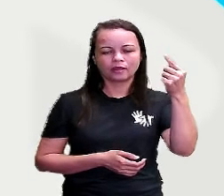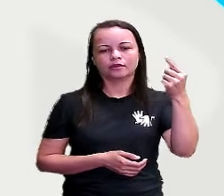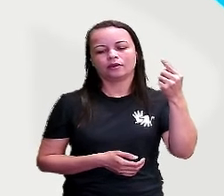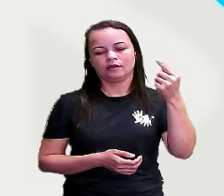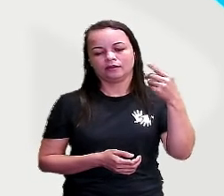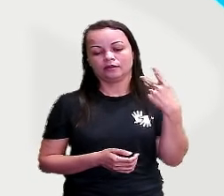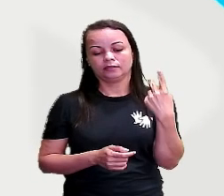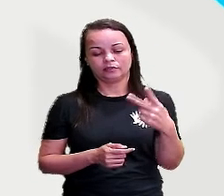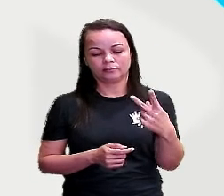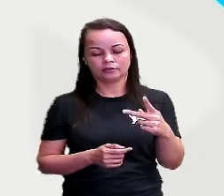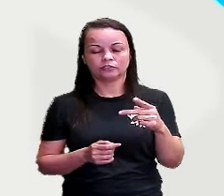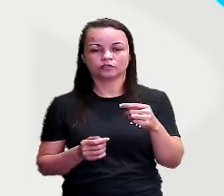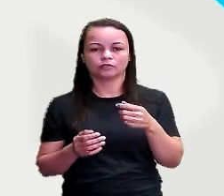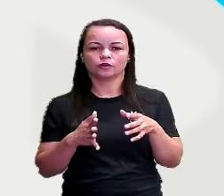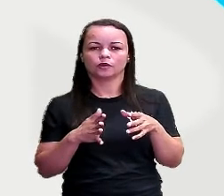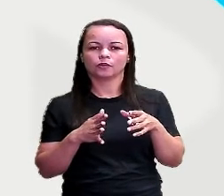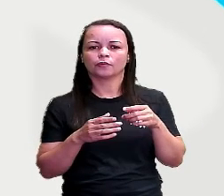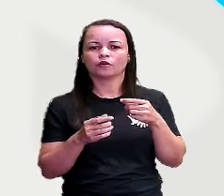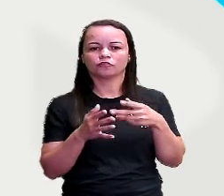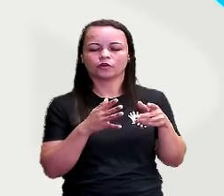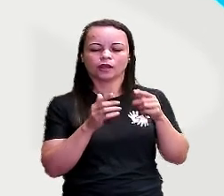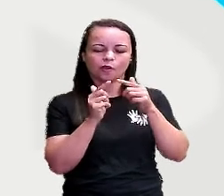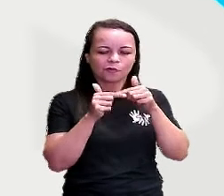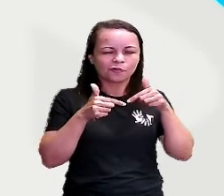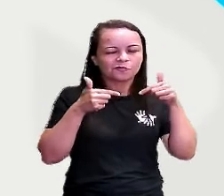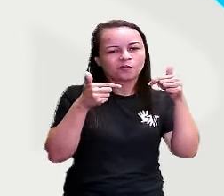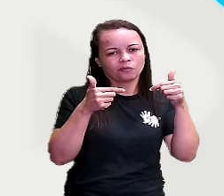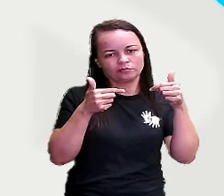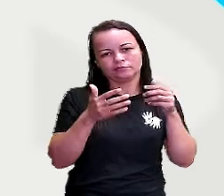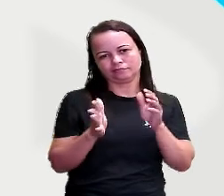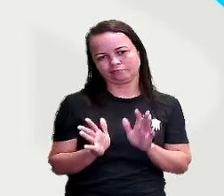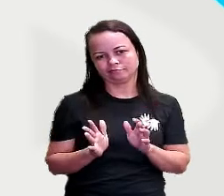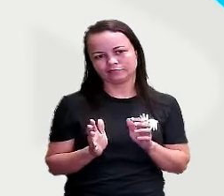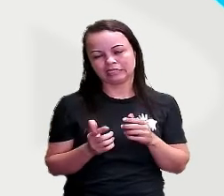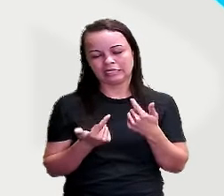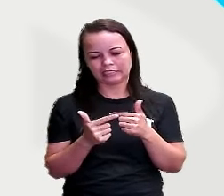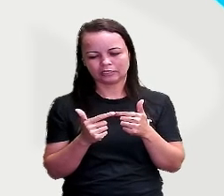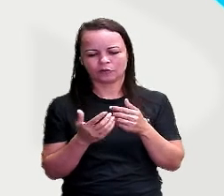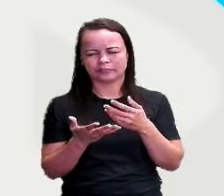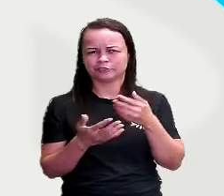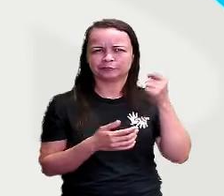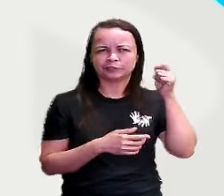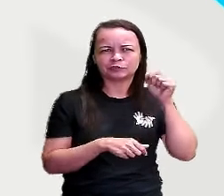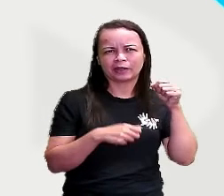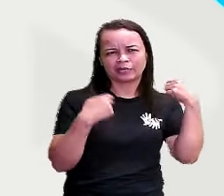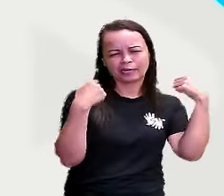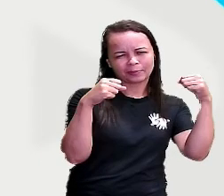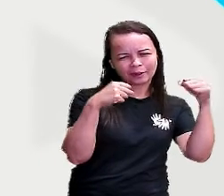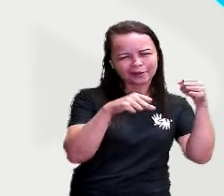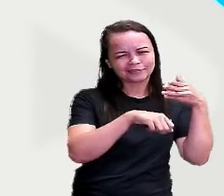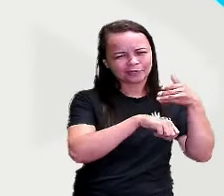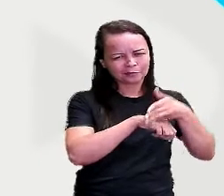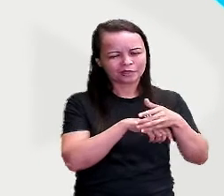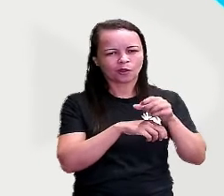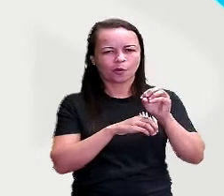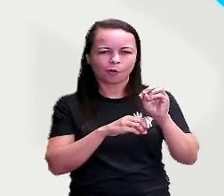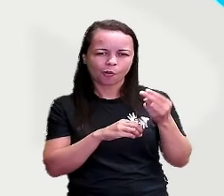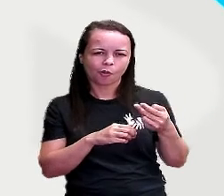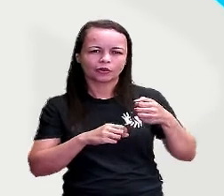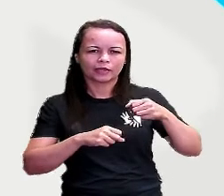nesse caso aí, justamente provocar humor, né? Porque a gente poderia esperar que ele ia entrar na academia ou que ele ia correr um pouco,